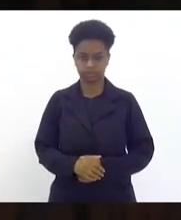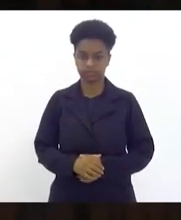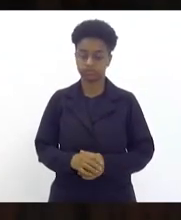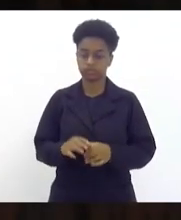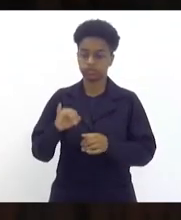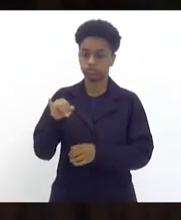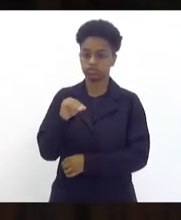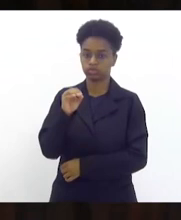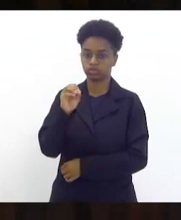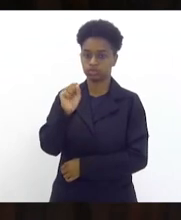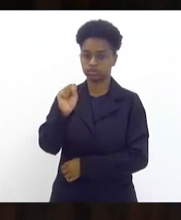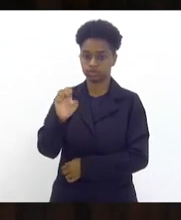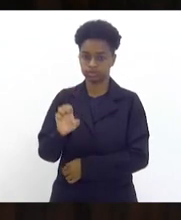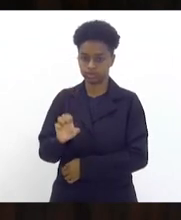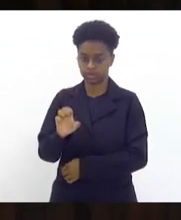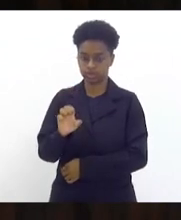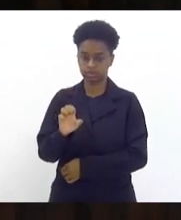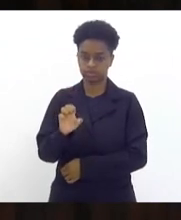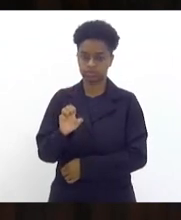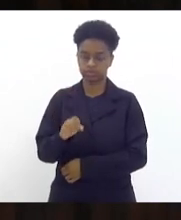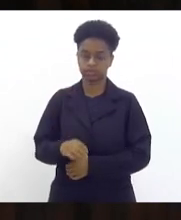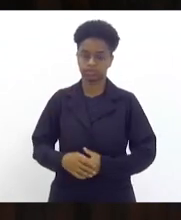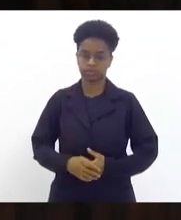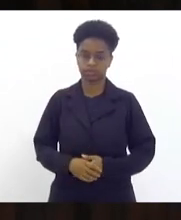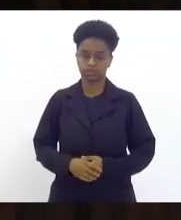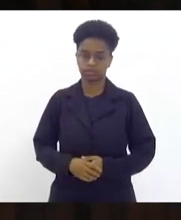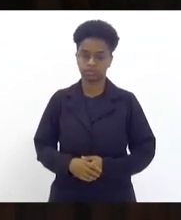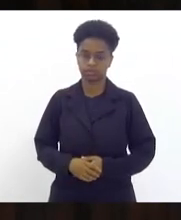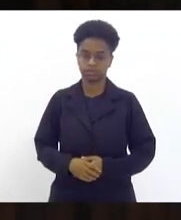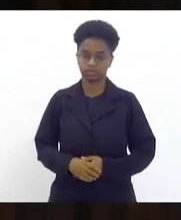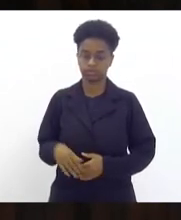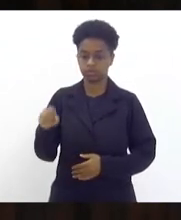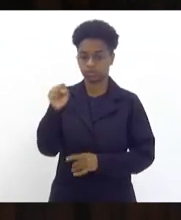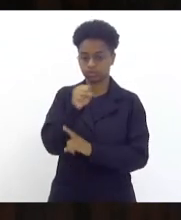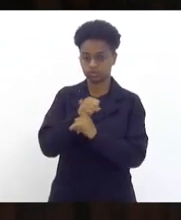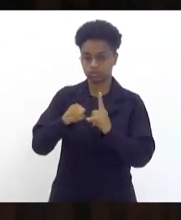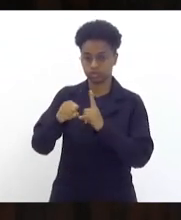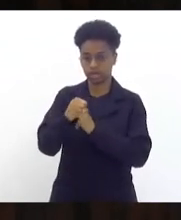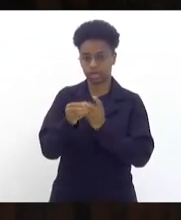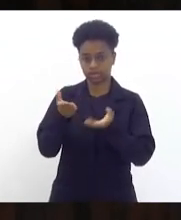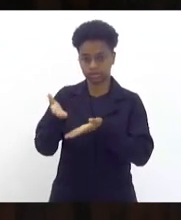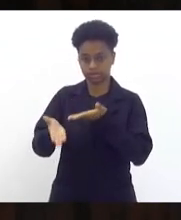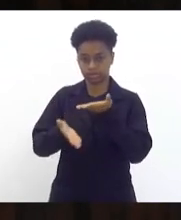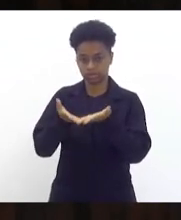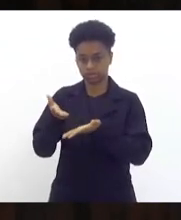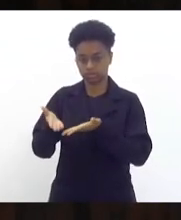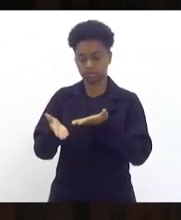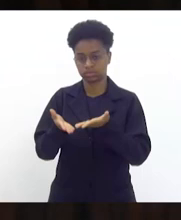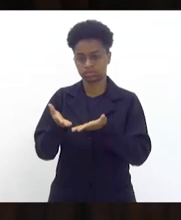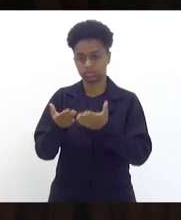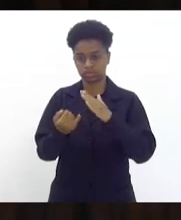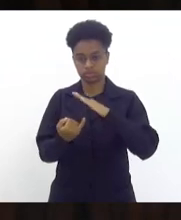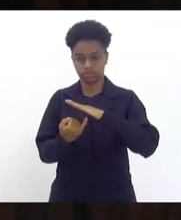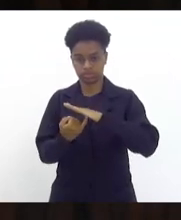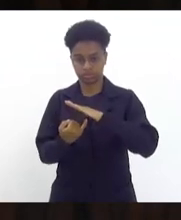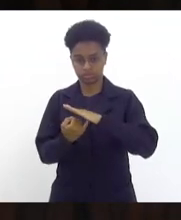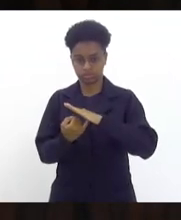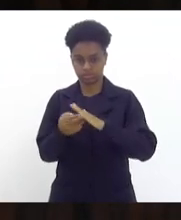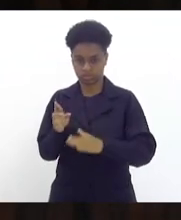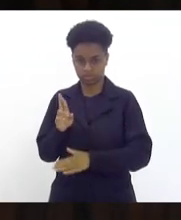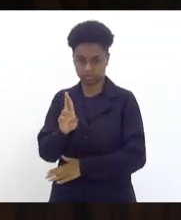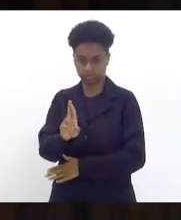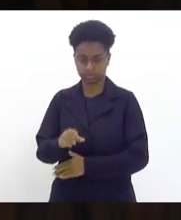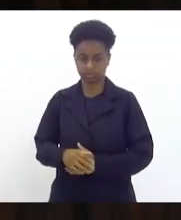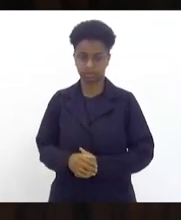José Jandir Borges Alves sociedade e assistência social instituição que ele representa